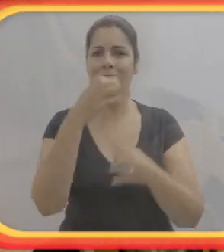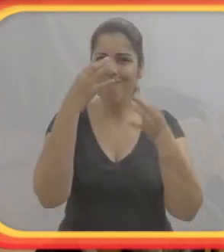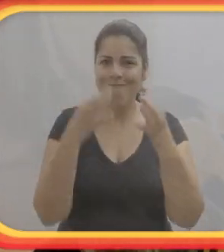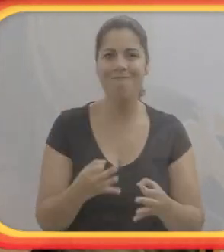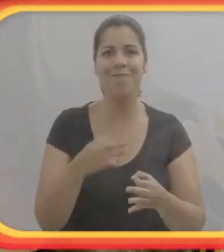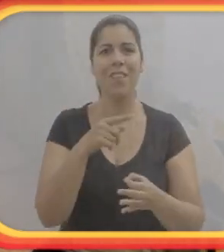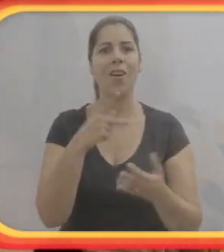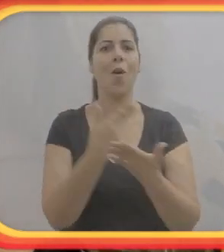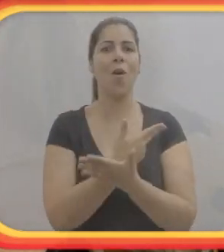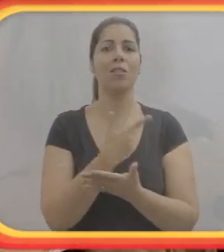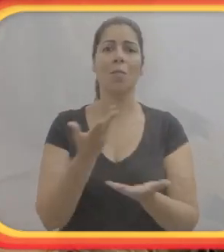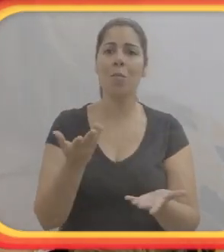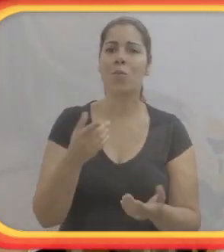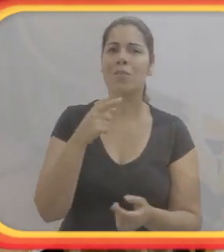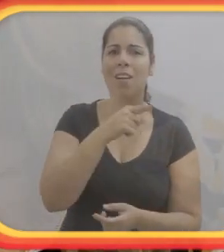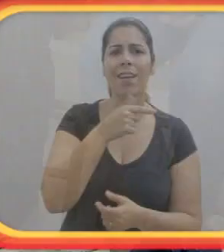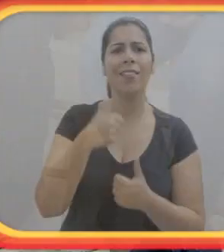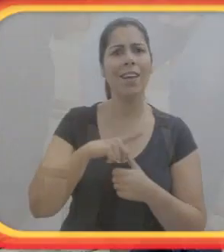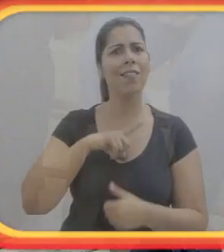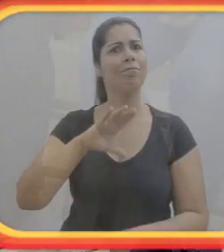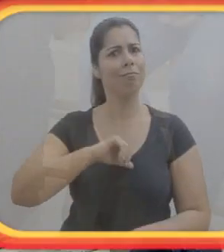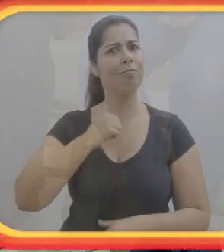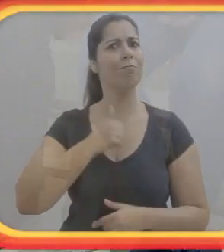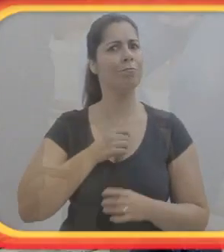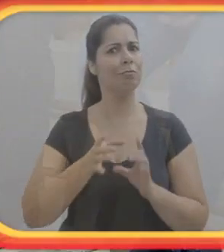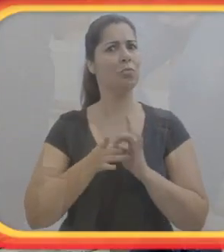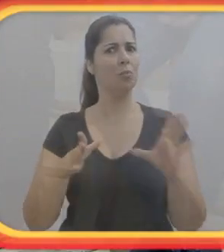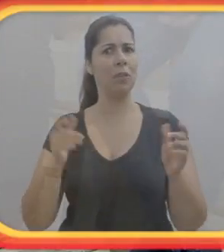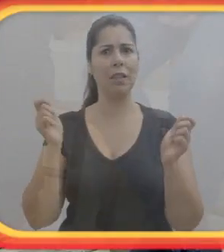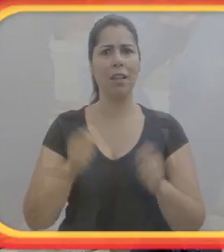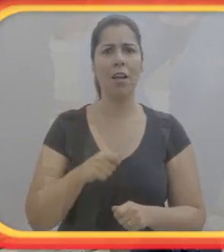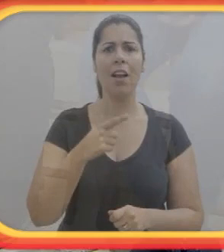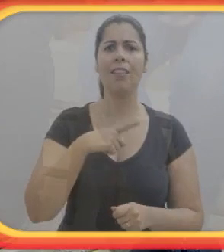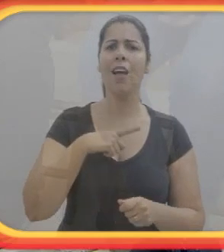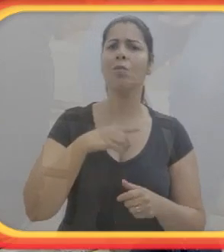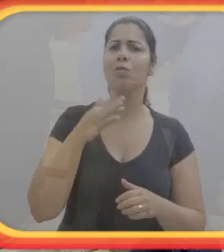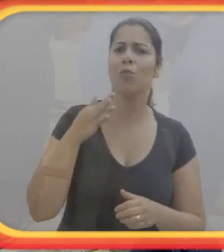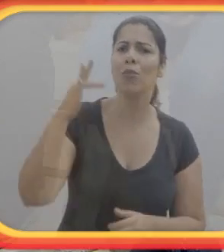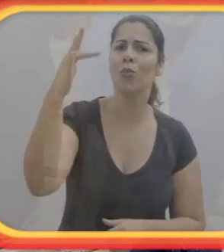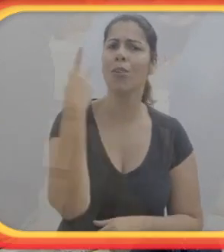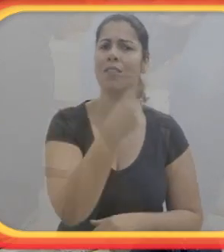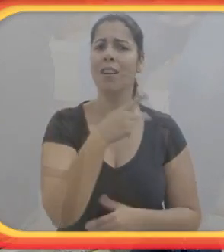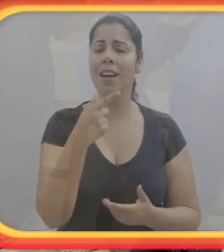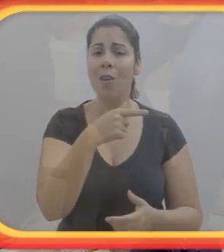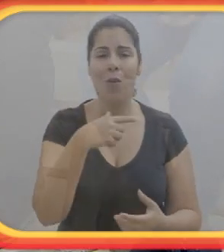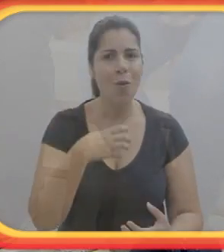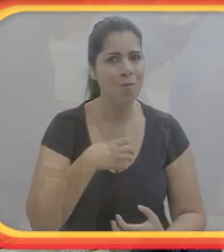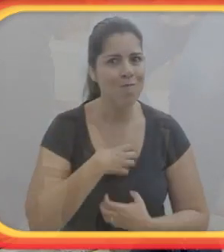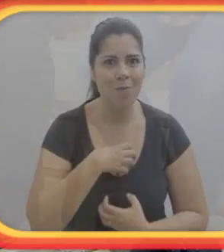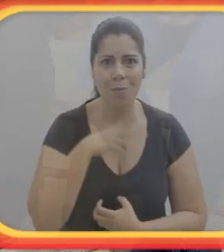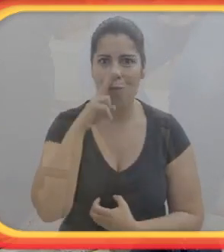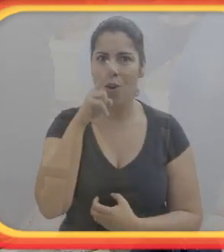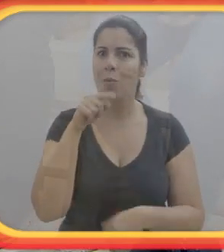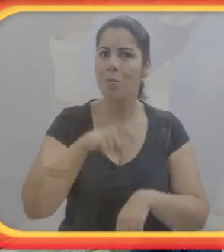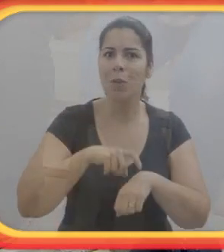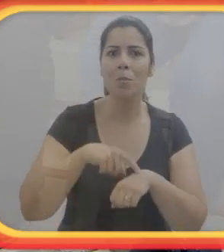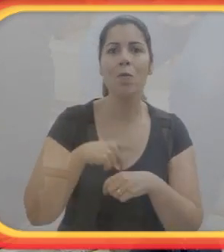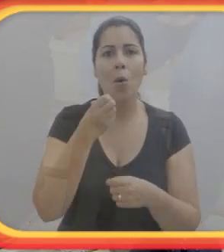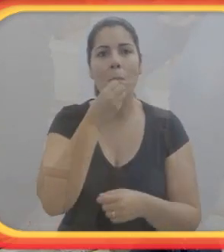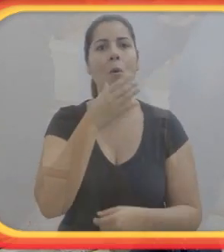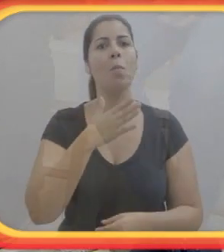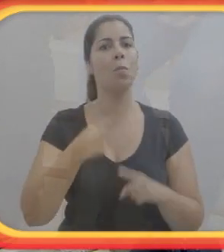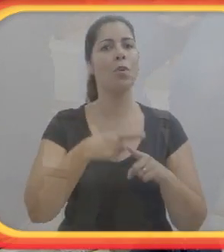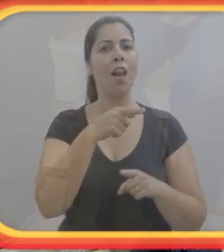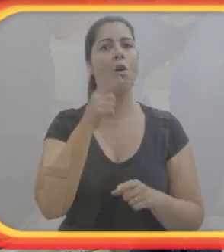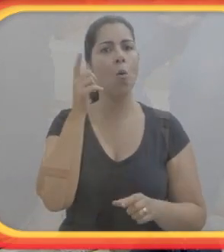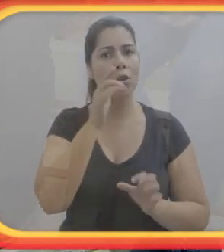que ele tem planos para a vida dele. Que legal, né? Então, assim, foi forte, né? E as rédeas da vida dele